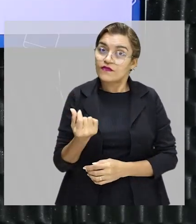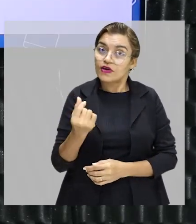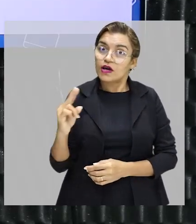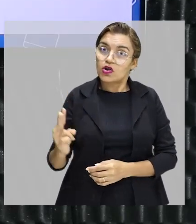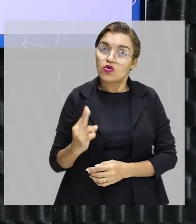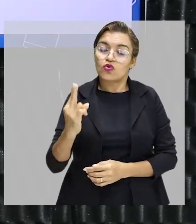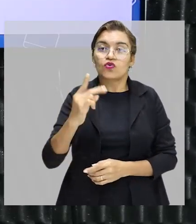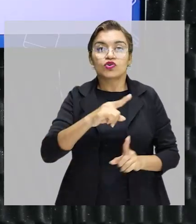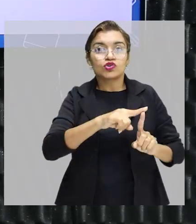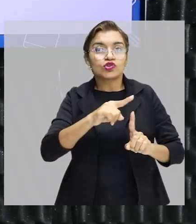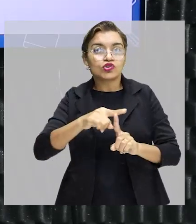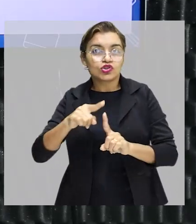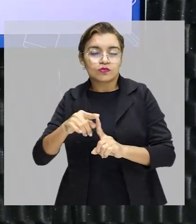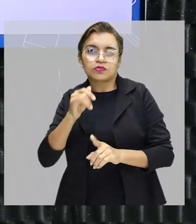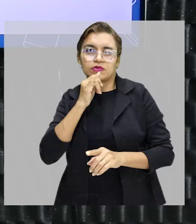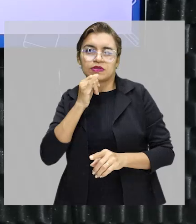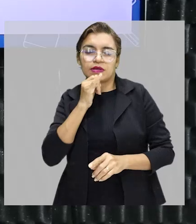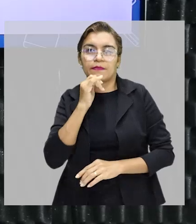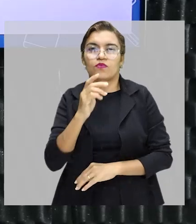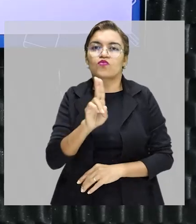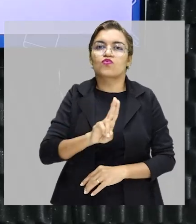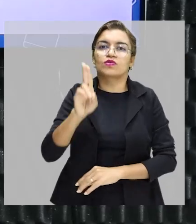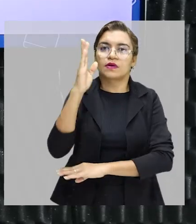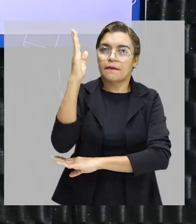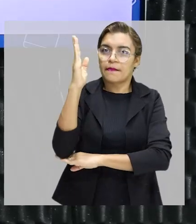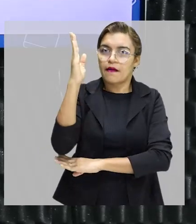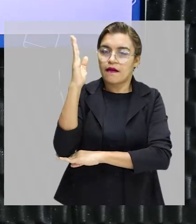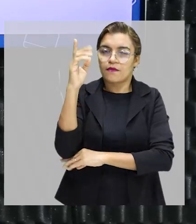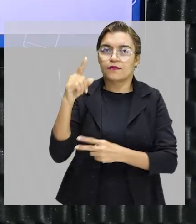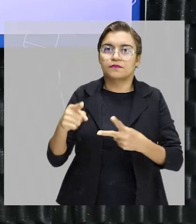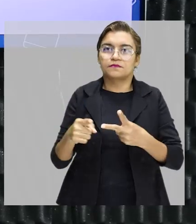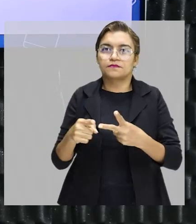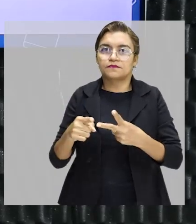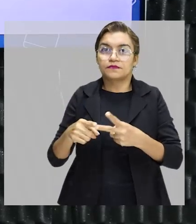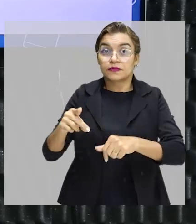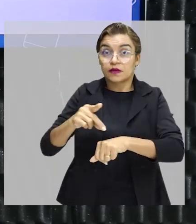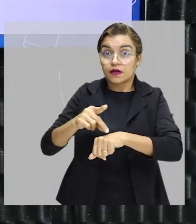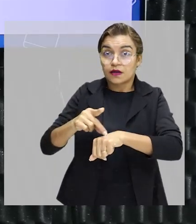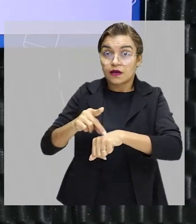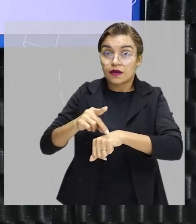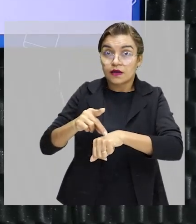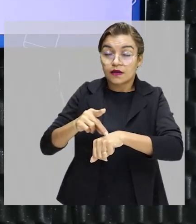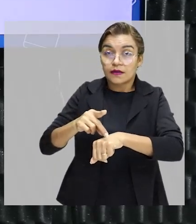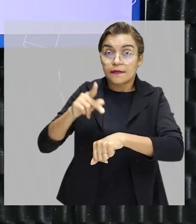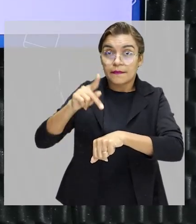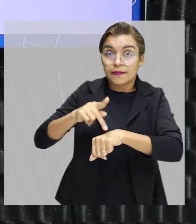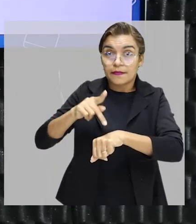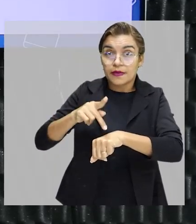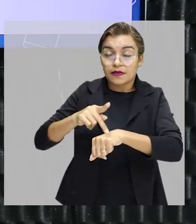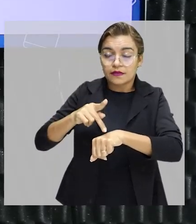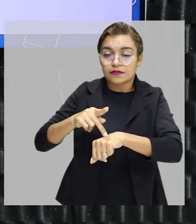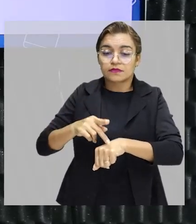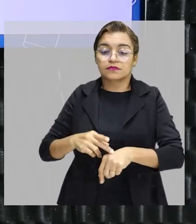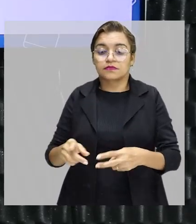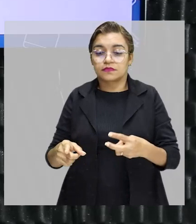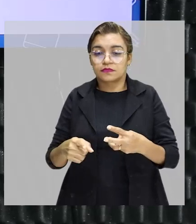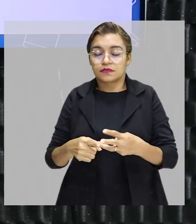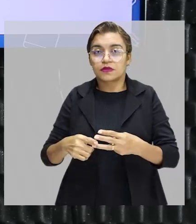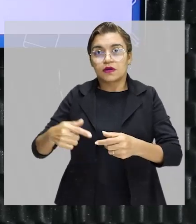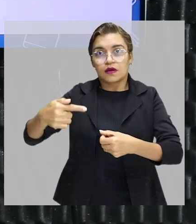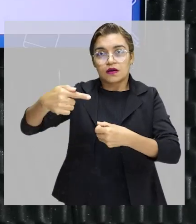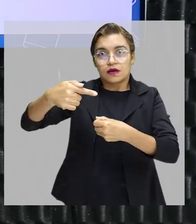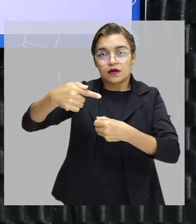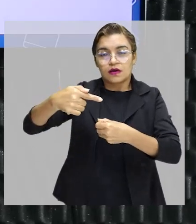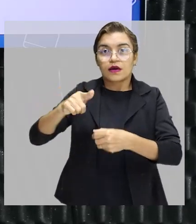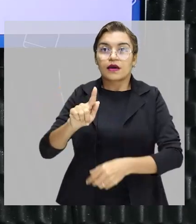de fogões. Fogão a lenha, fogão a carvão, fogão a querosene,